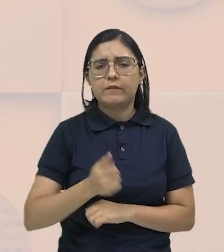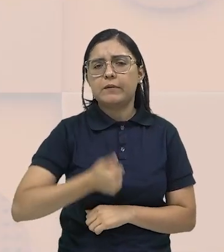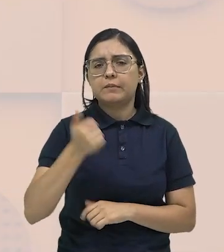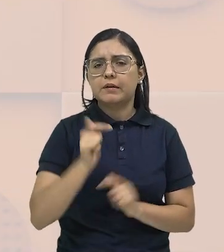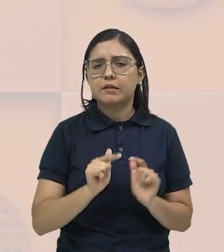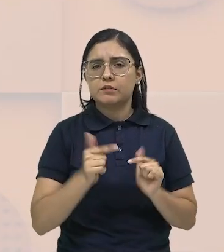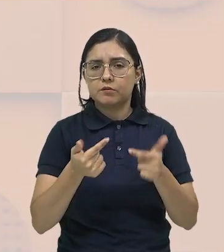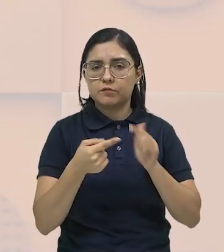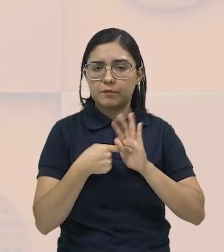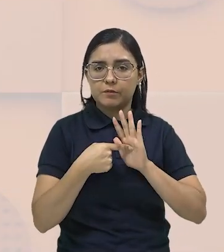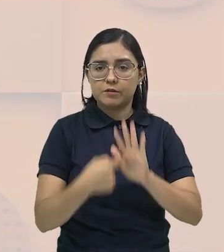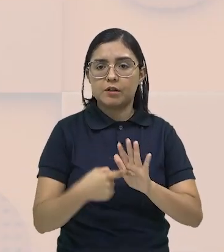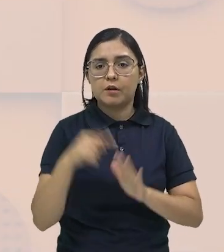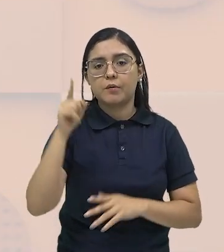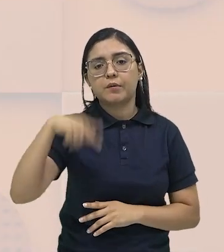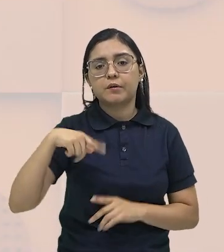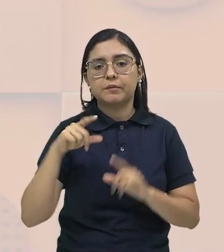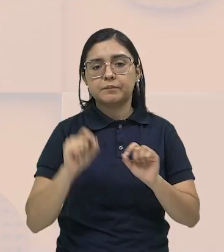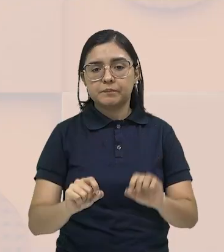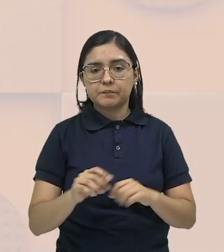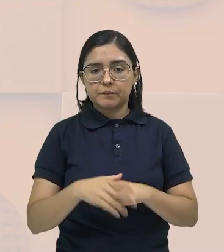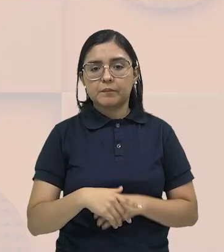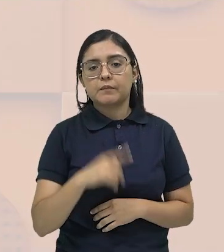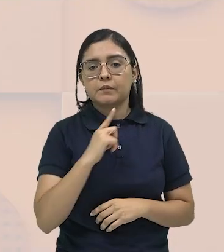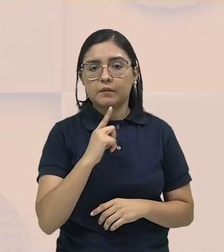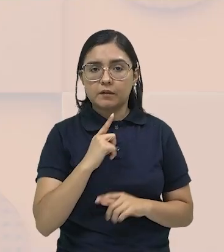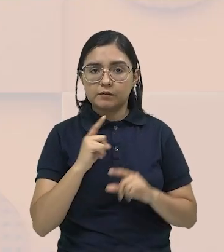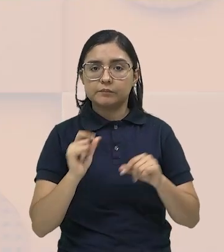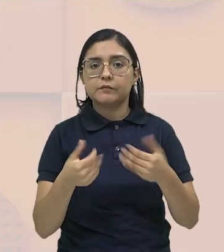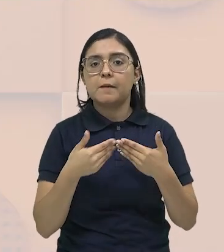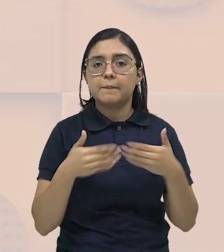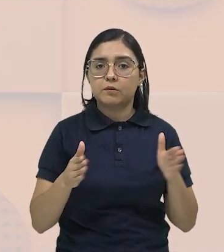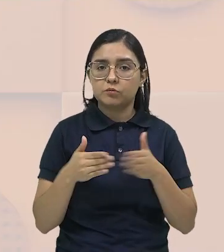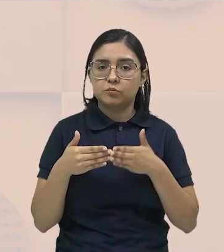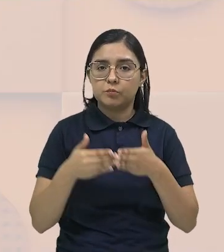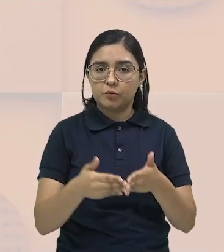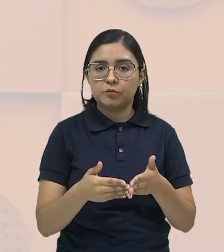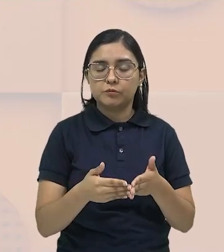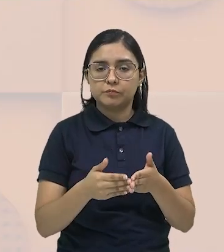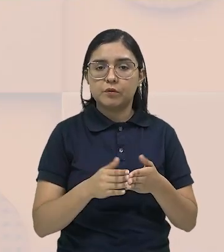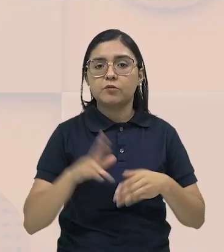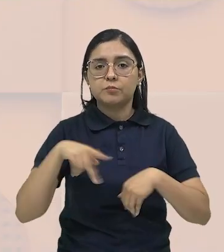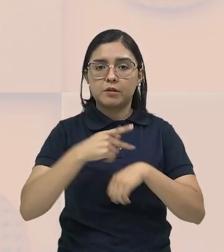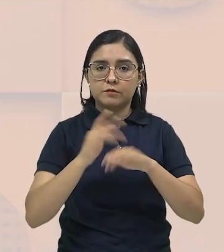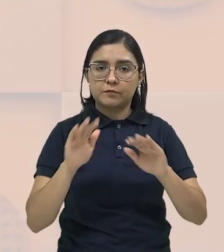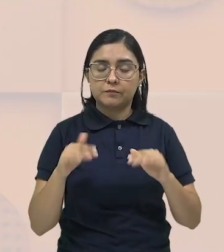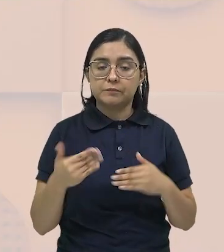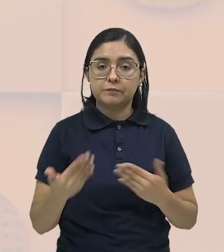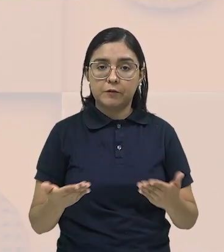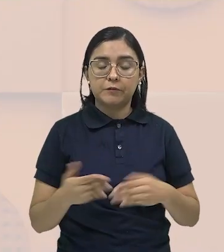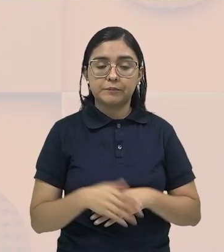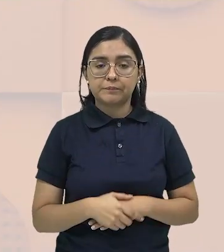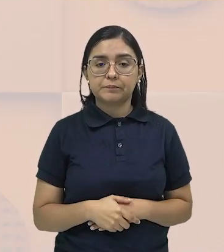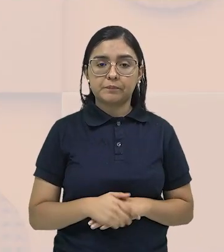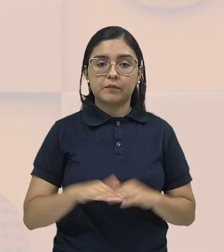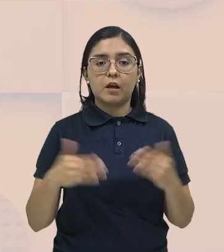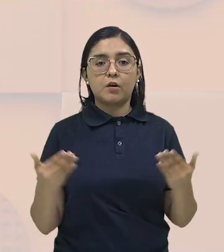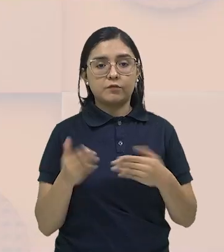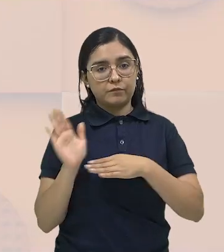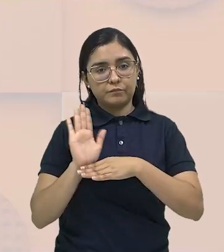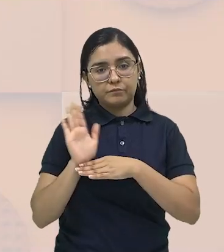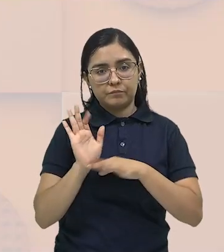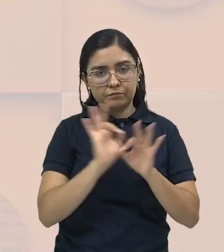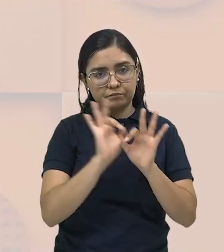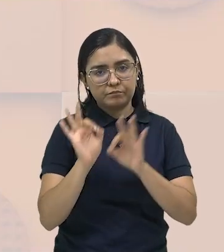gente vai destacar vai ser a abertura dos portos às nações amigas. Vou trazer uma animação para vocês para a gente entender melhor